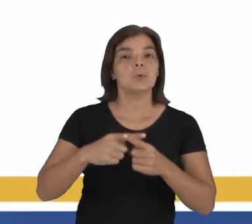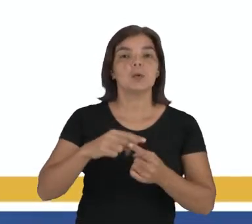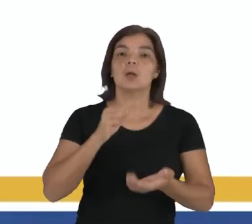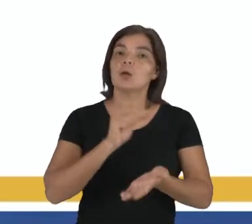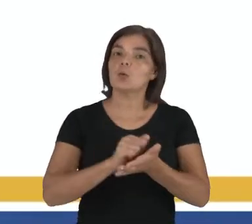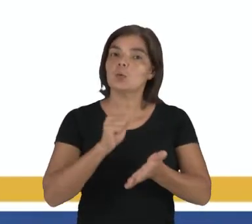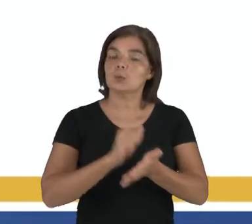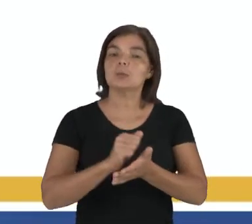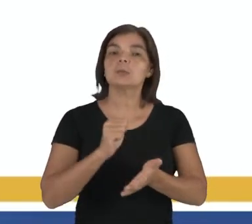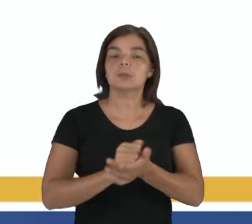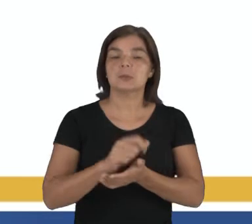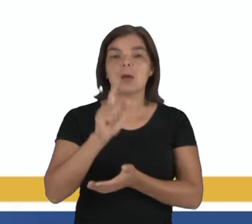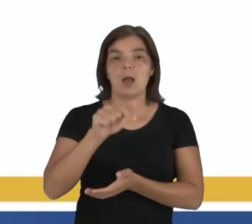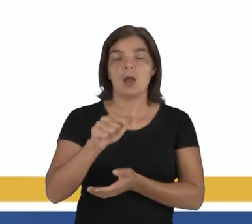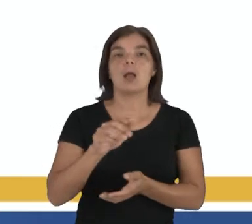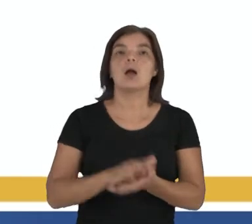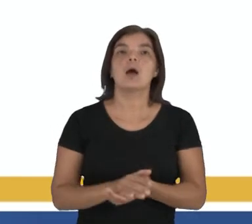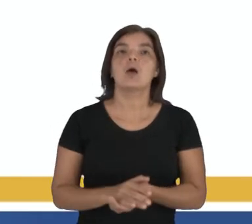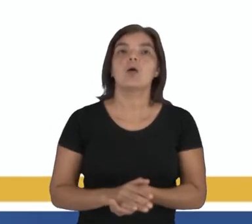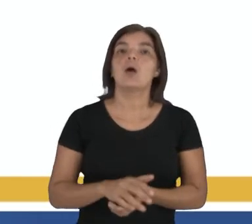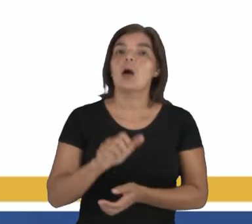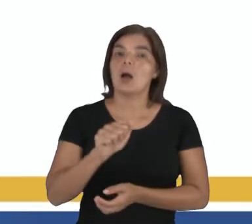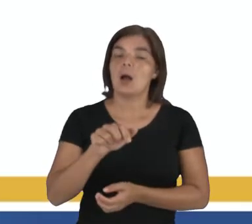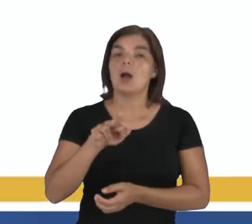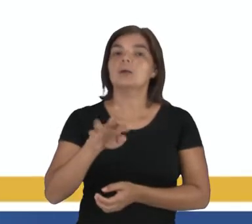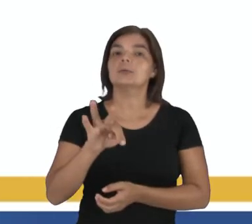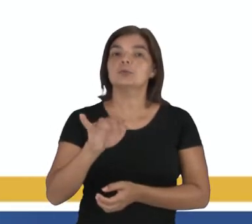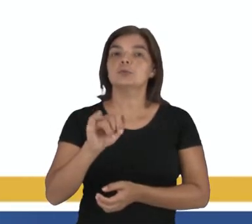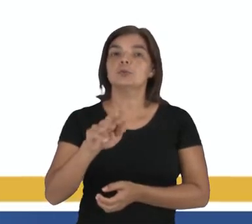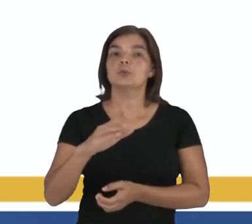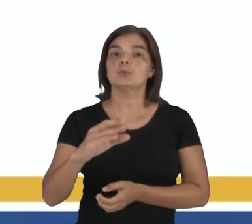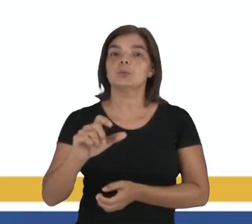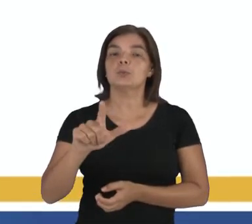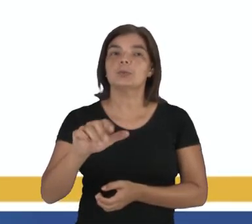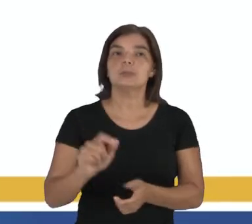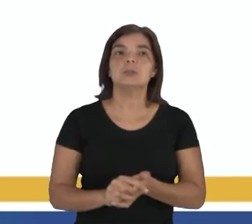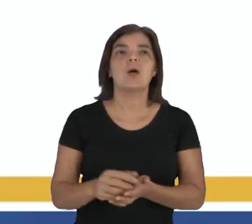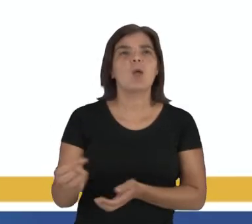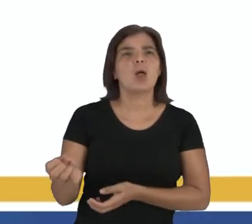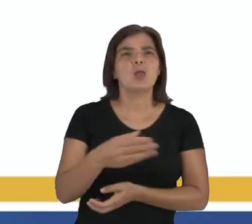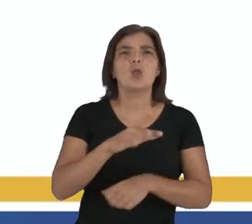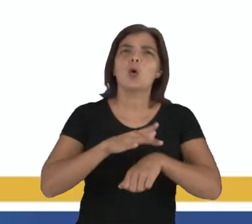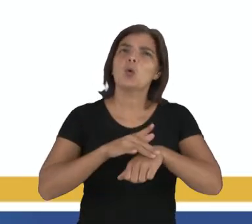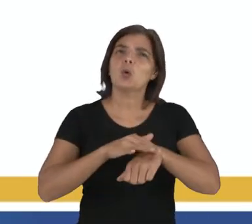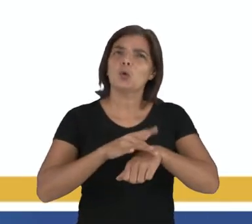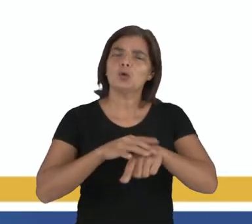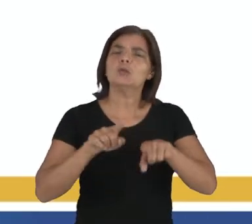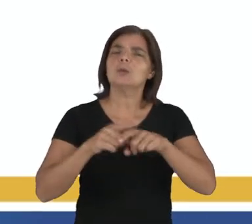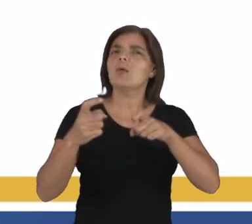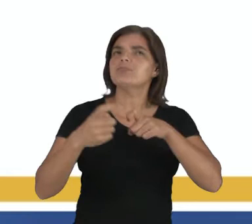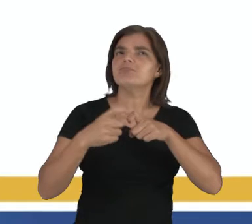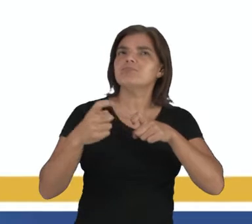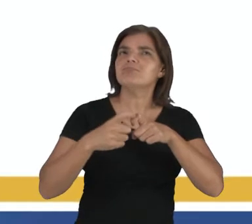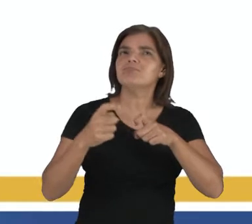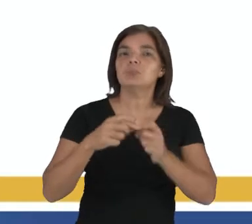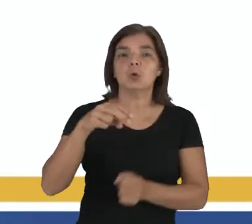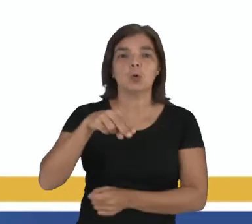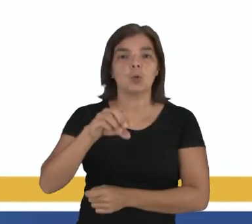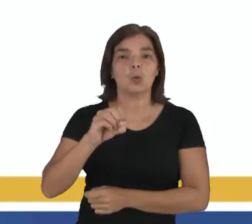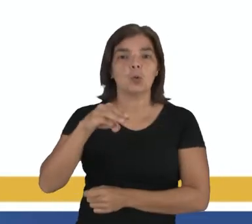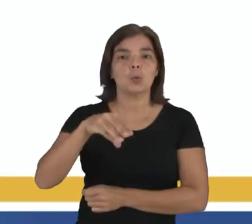escreve um artigo de opinião é chamado de articulista. Há uma nova doença nos anais da medicina,